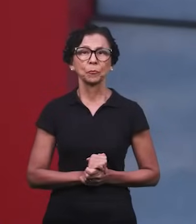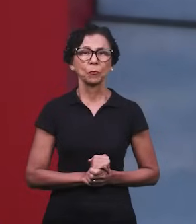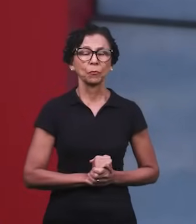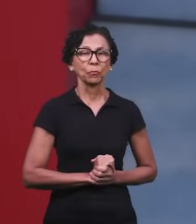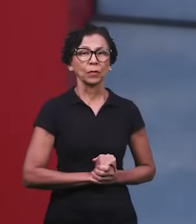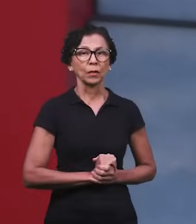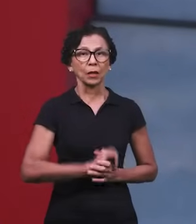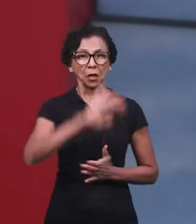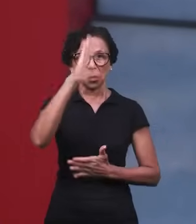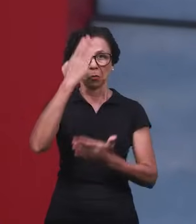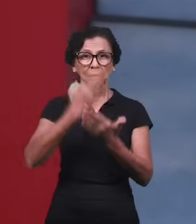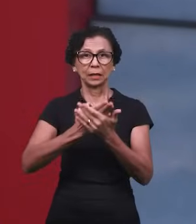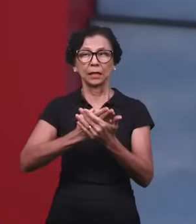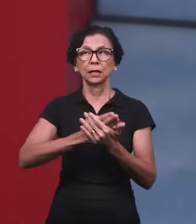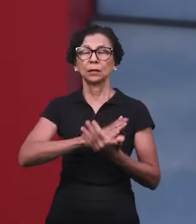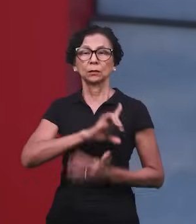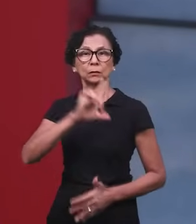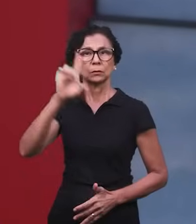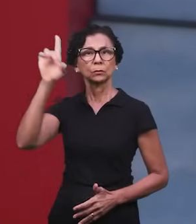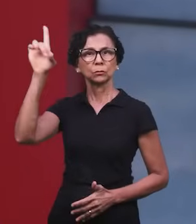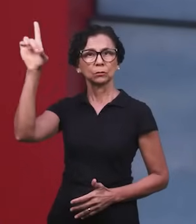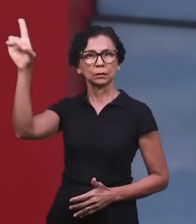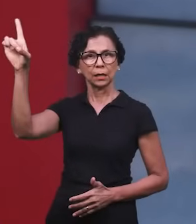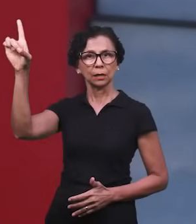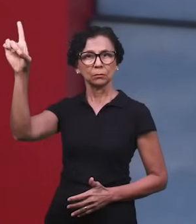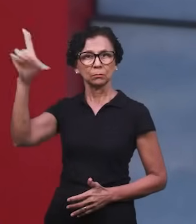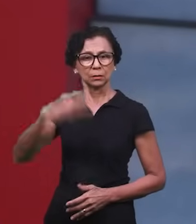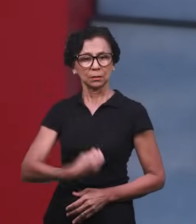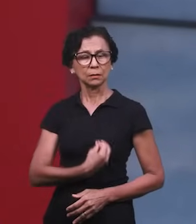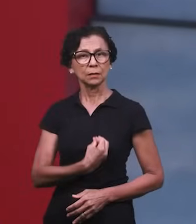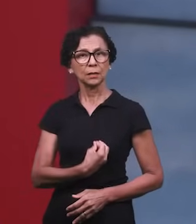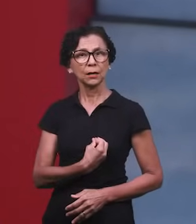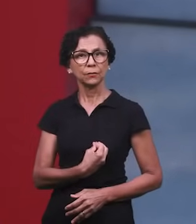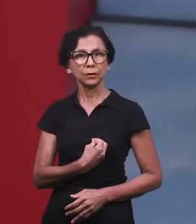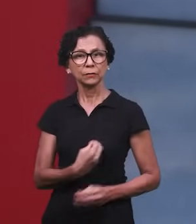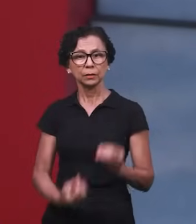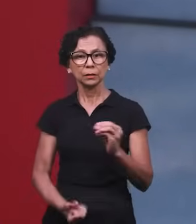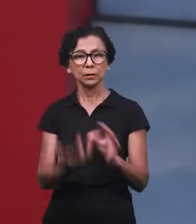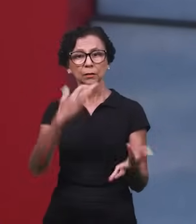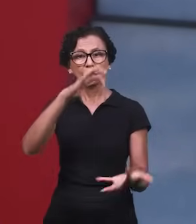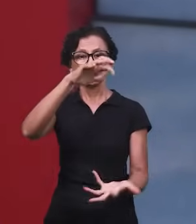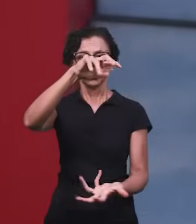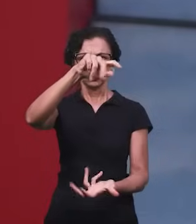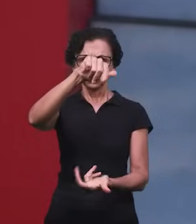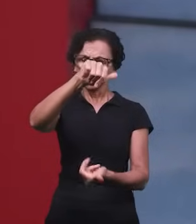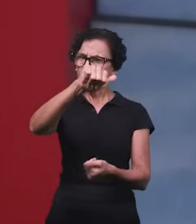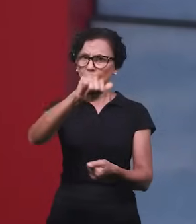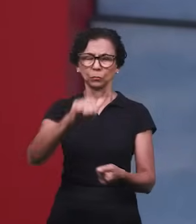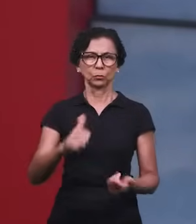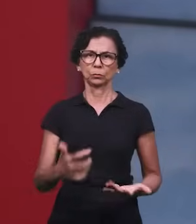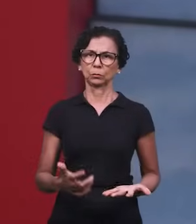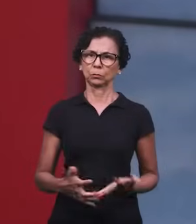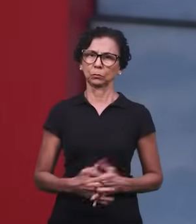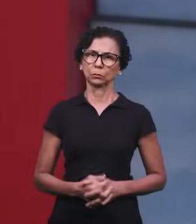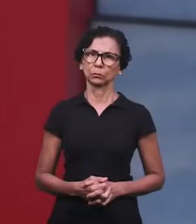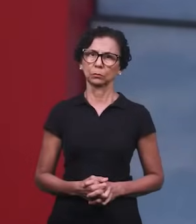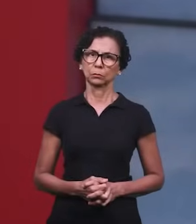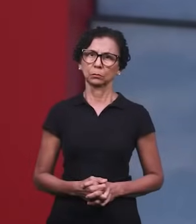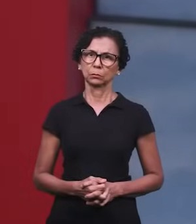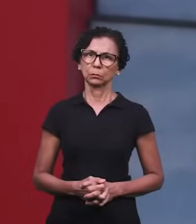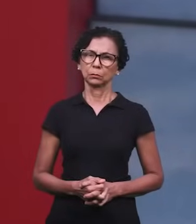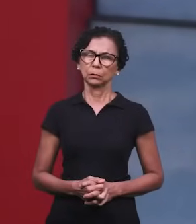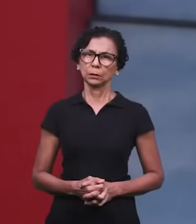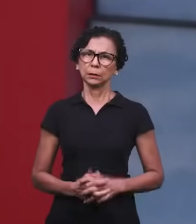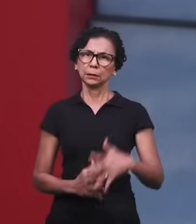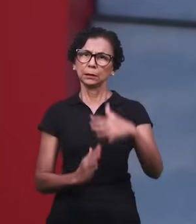Deus que eu creio é o Deus que está vivo e que fez o mundo. Ele fez todas as coisas. E